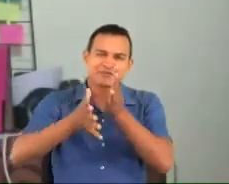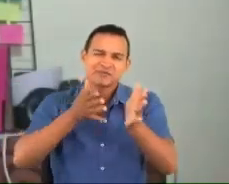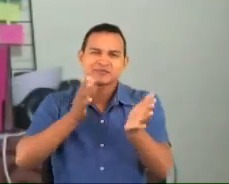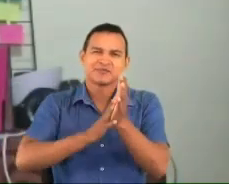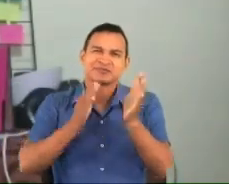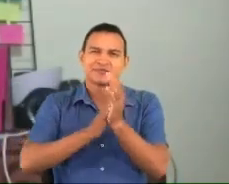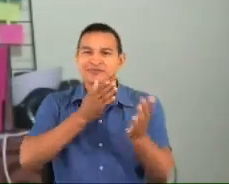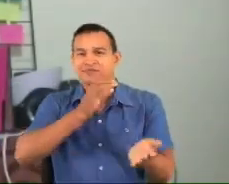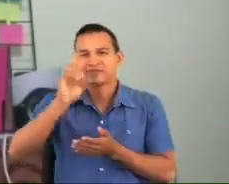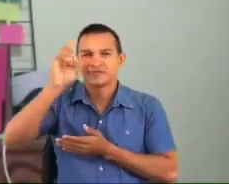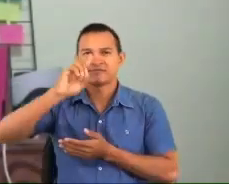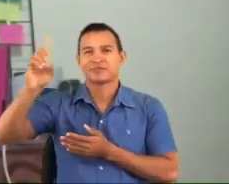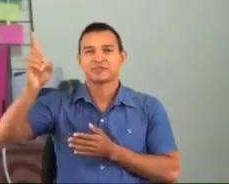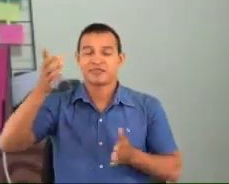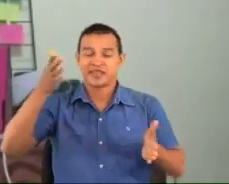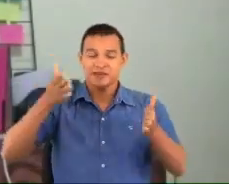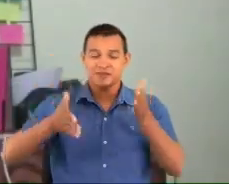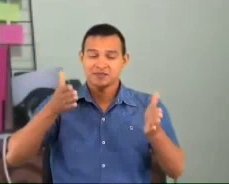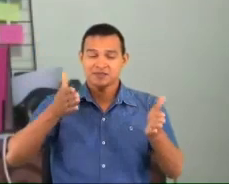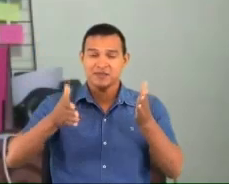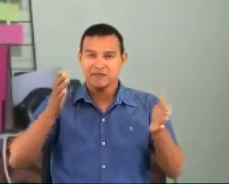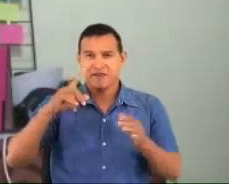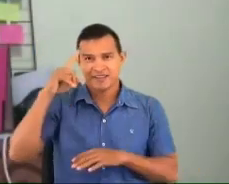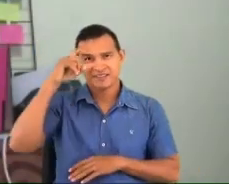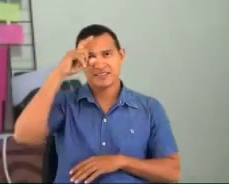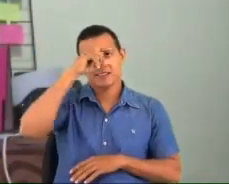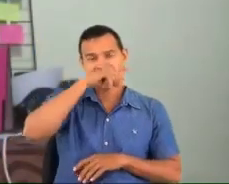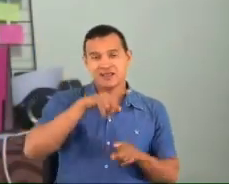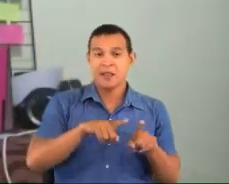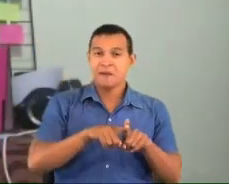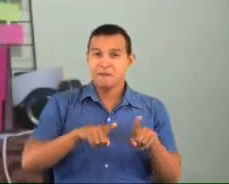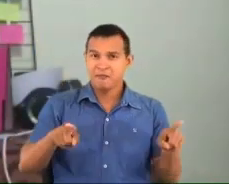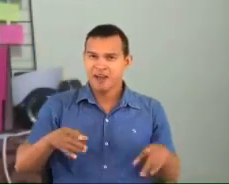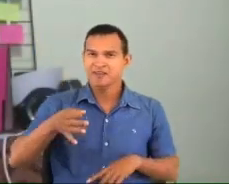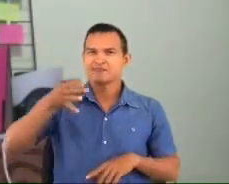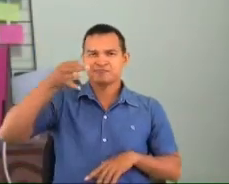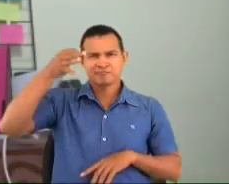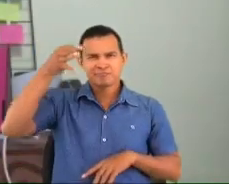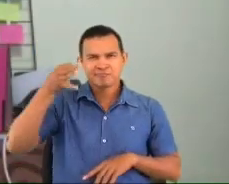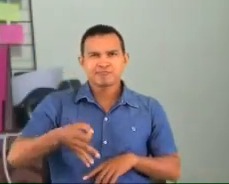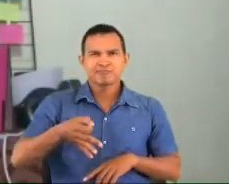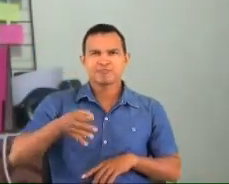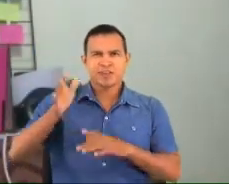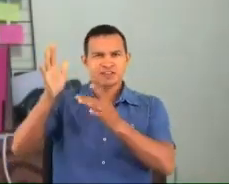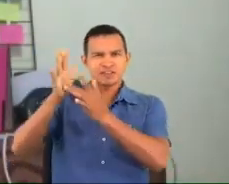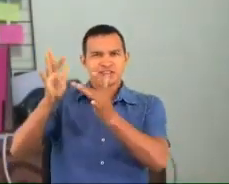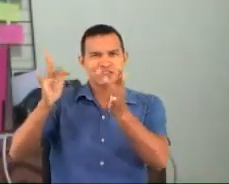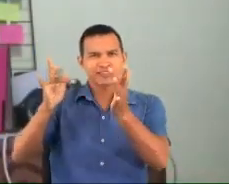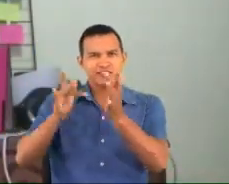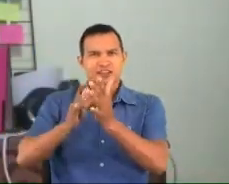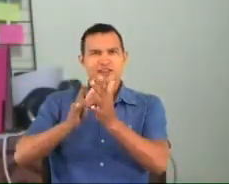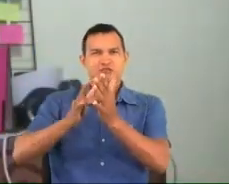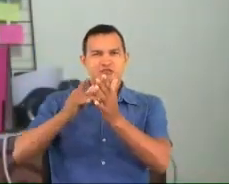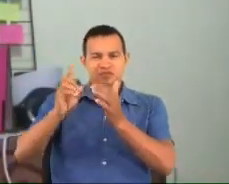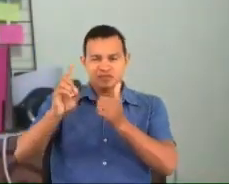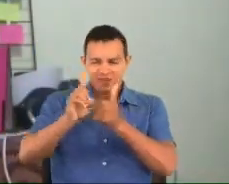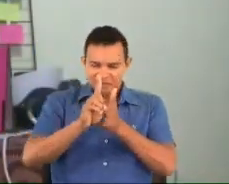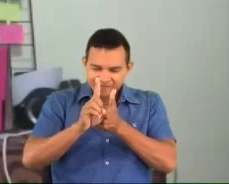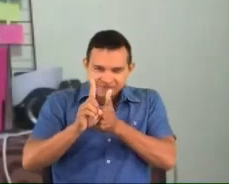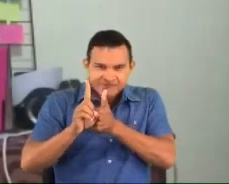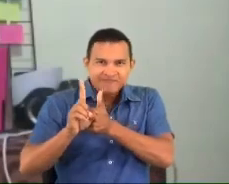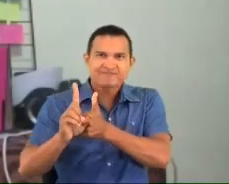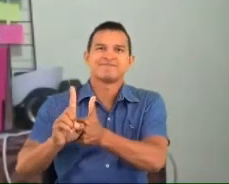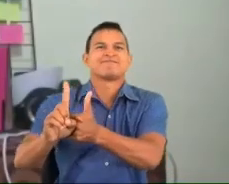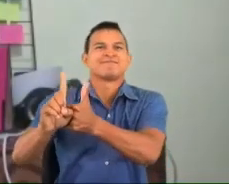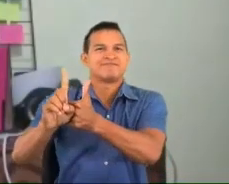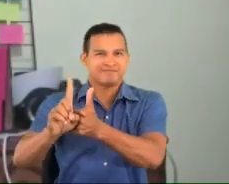Nós estamos passando por uma tempestade, mas nós temos certeza de que Jesus está no nosso barco e que